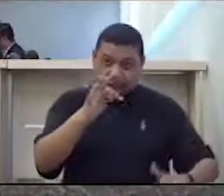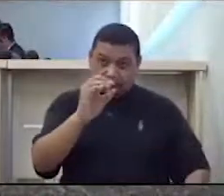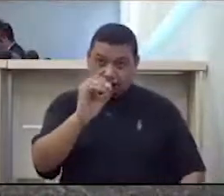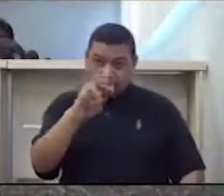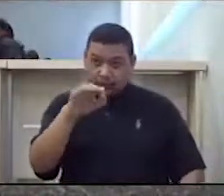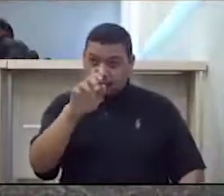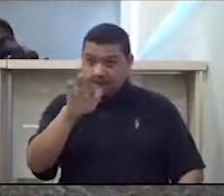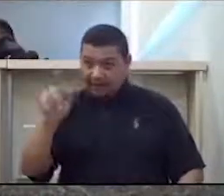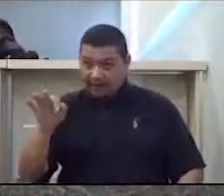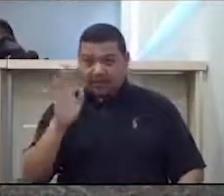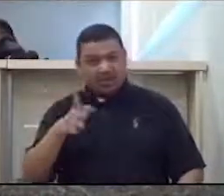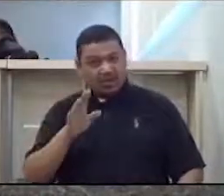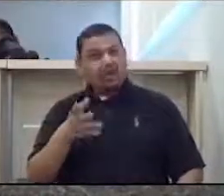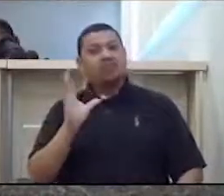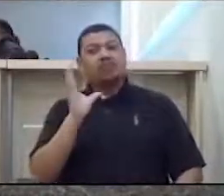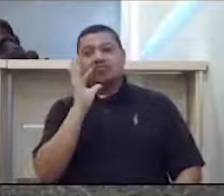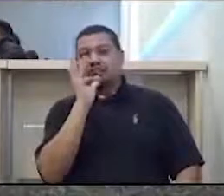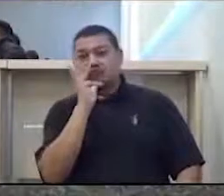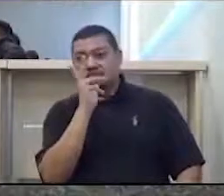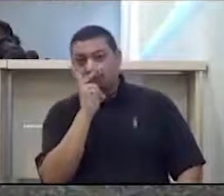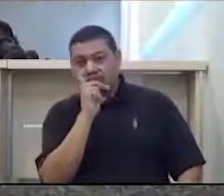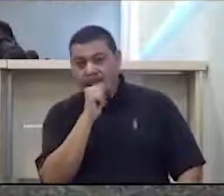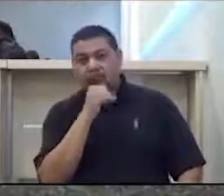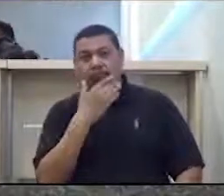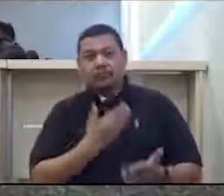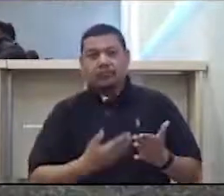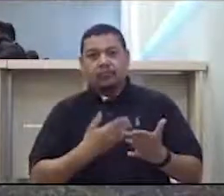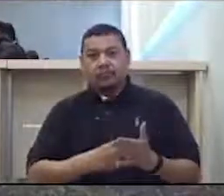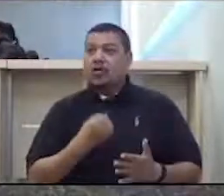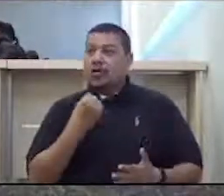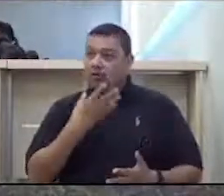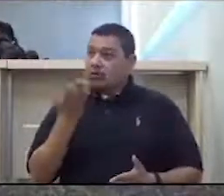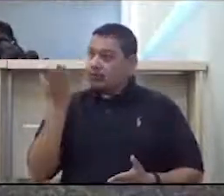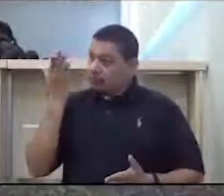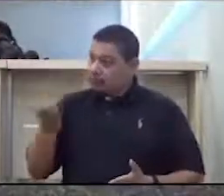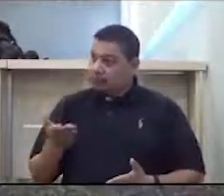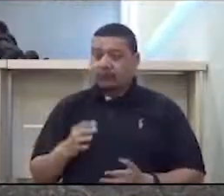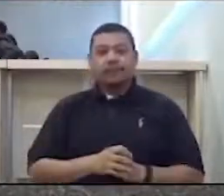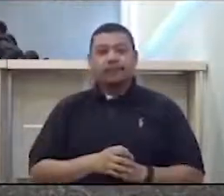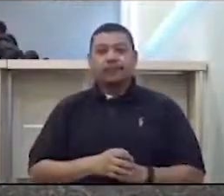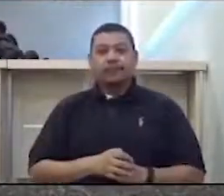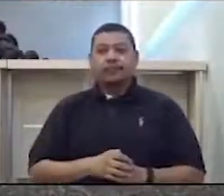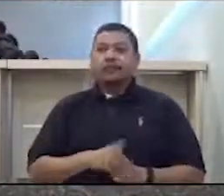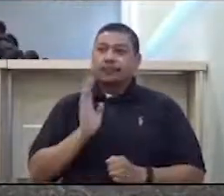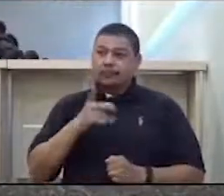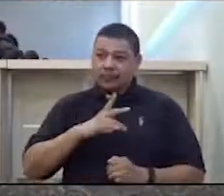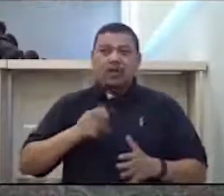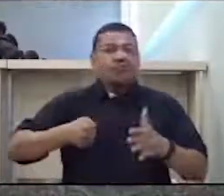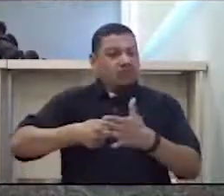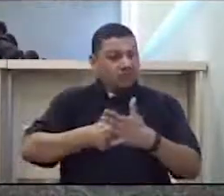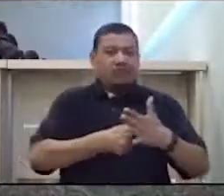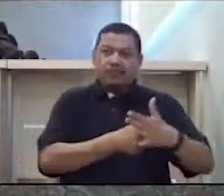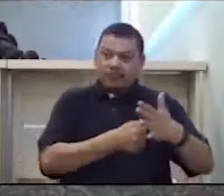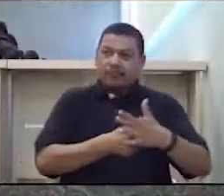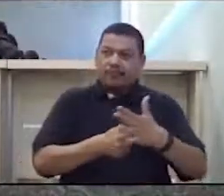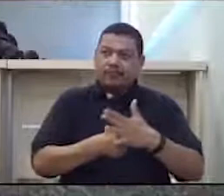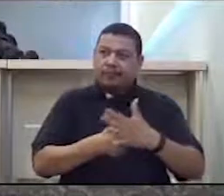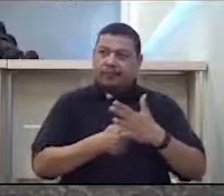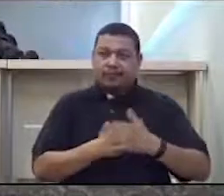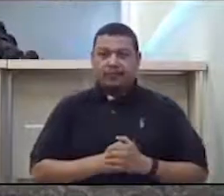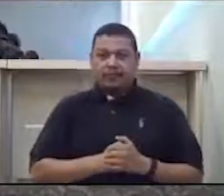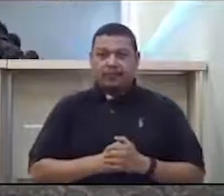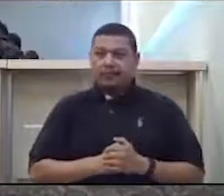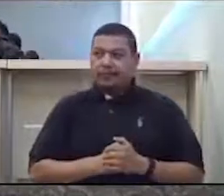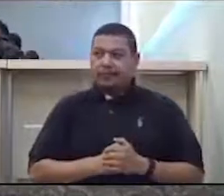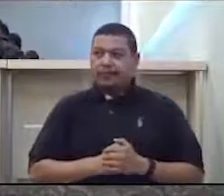vinha há muito tempo já essa tomografia estragada, e quero parabenizar a Vossa Excelência, que fez essas cobranças incisivamente, e a